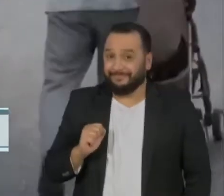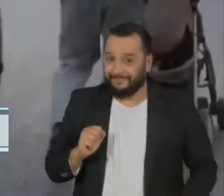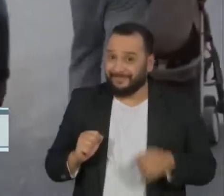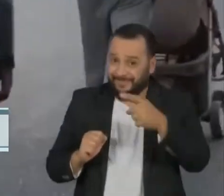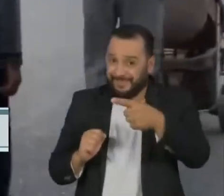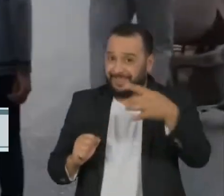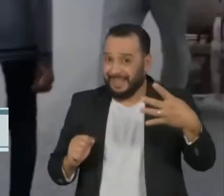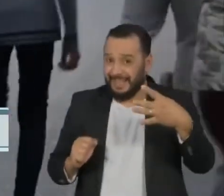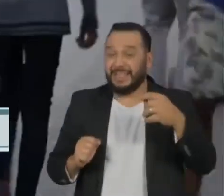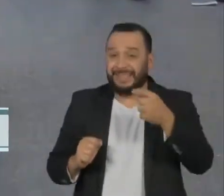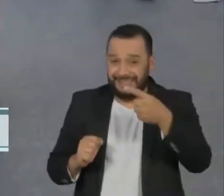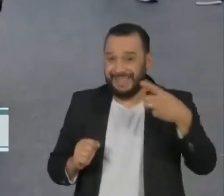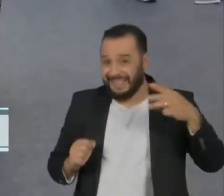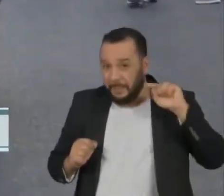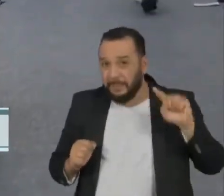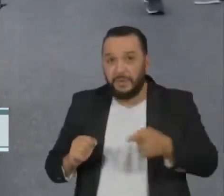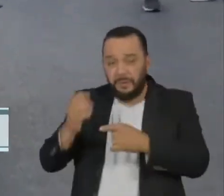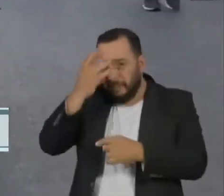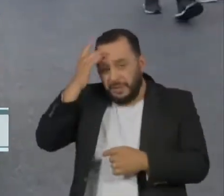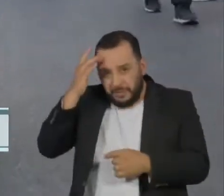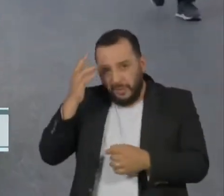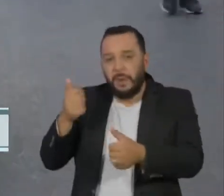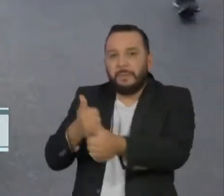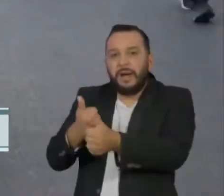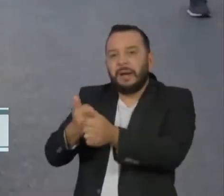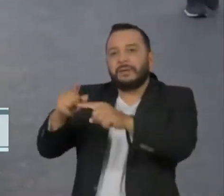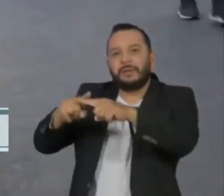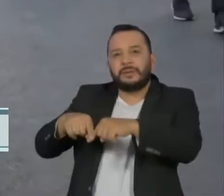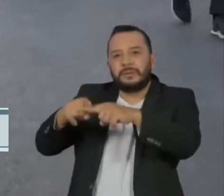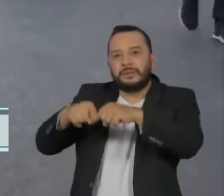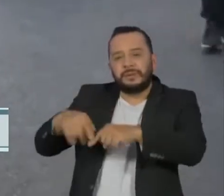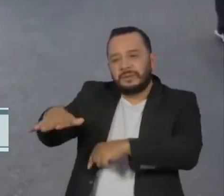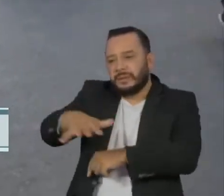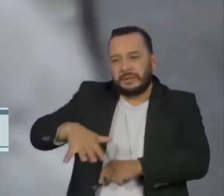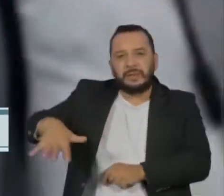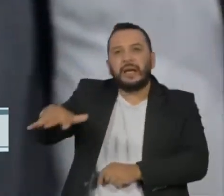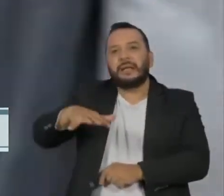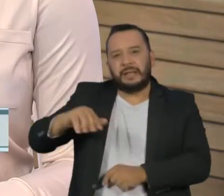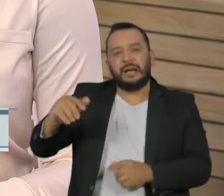pelas ruas da pequena E aí agora protestam contra as condições de vida em memória